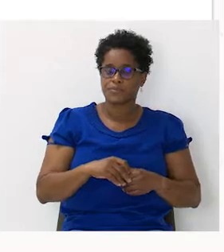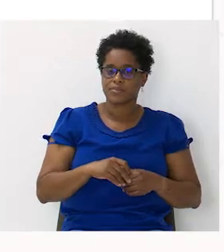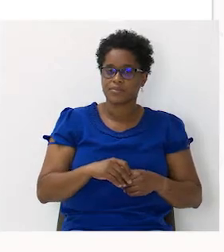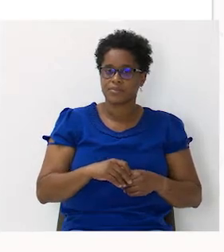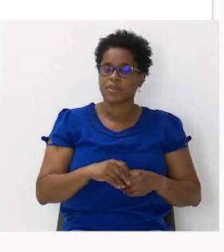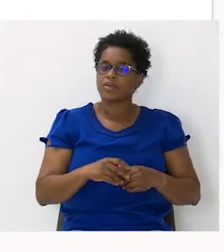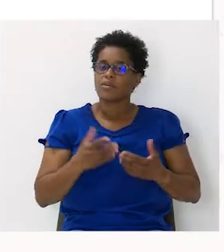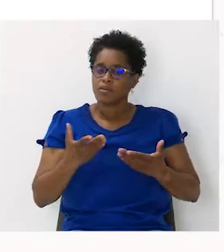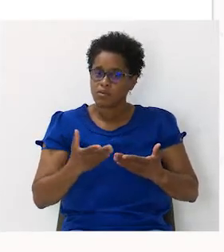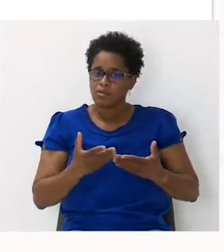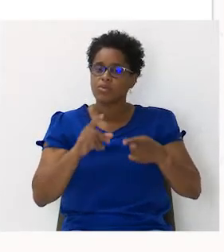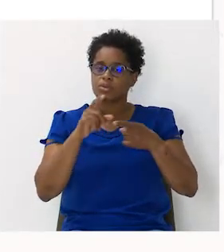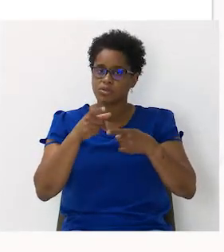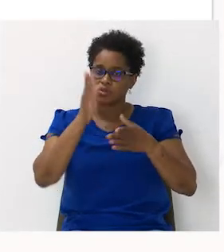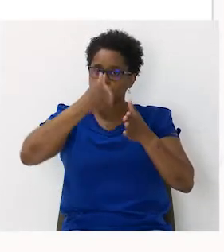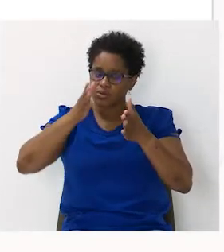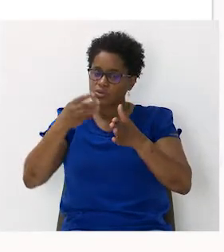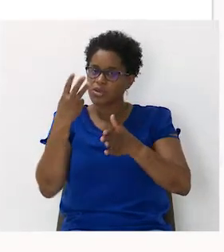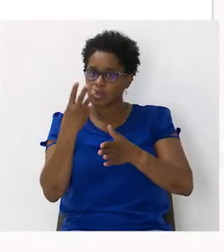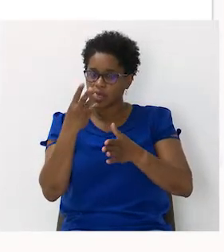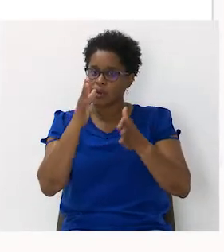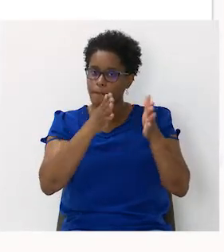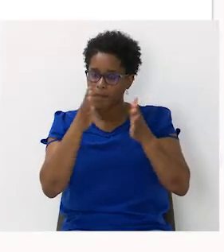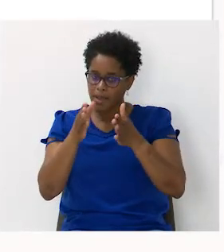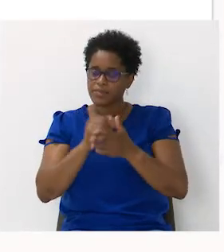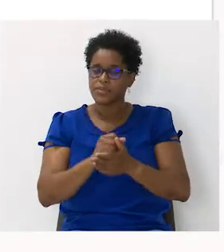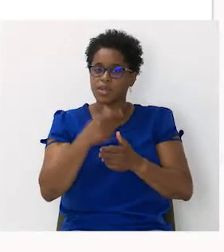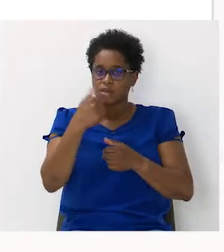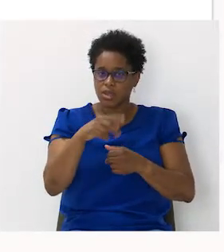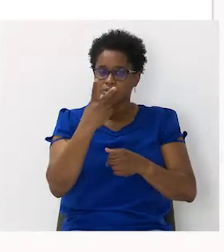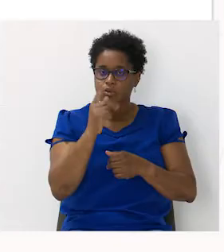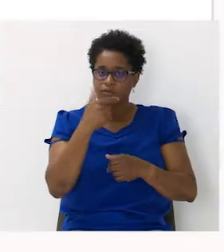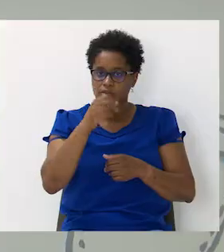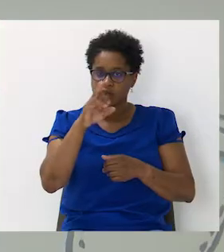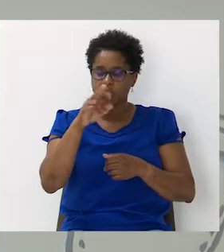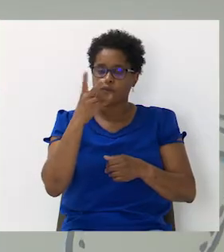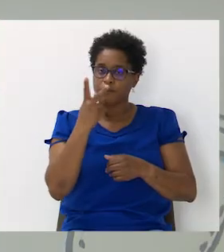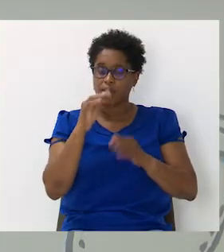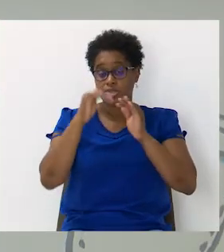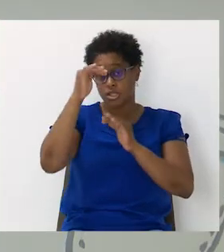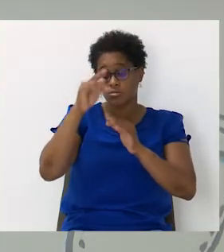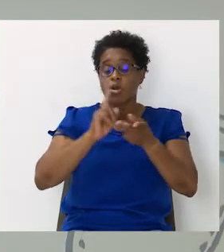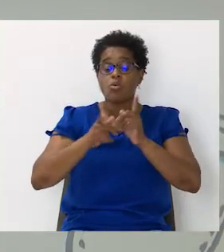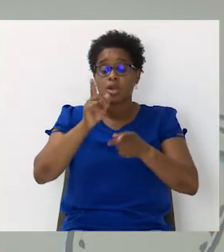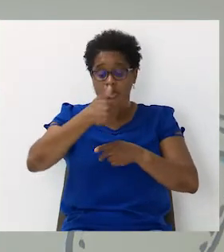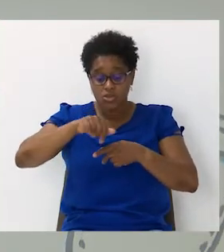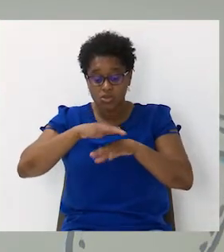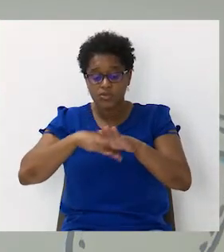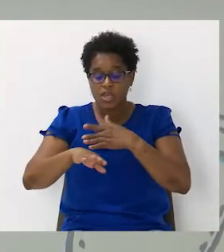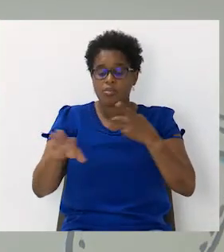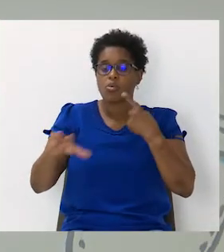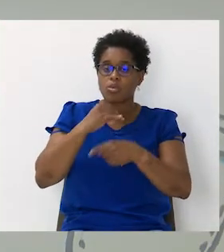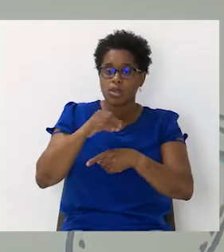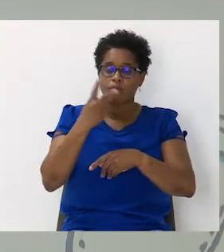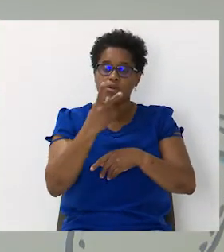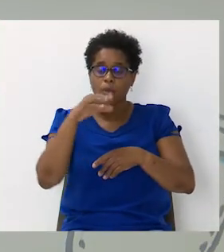que foi dividido em 3 partes e temos o vetor V em cima. Ou seja, o que é que nós fizemos? Para obter o